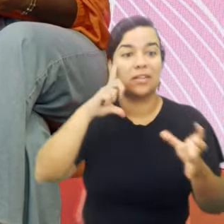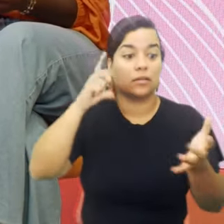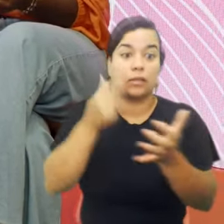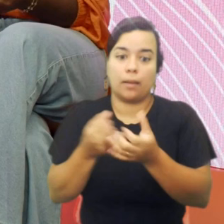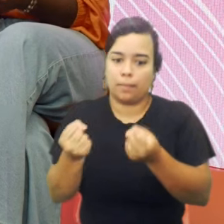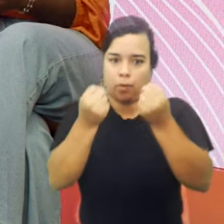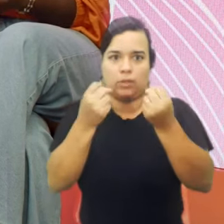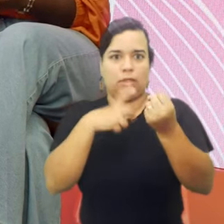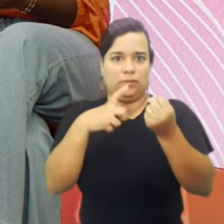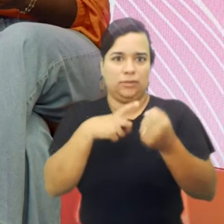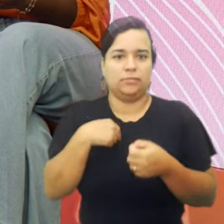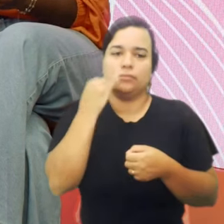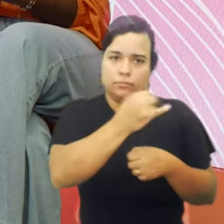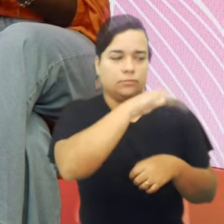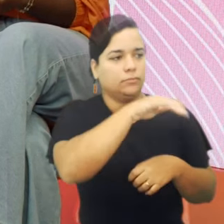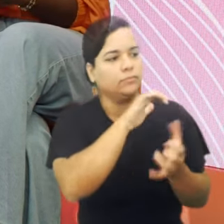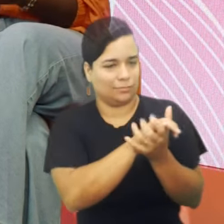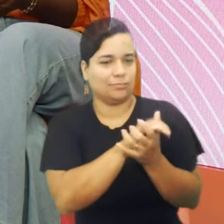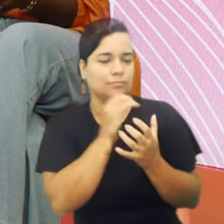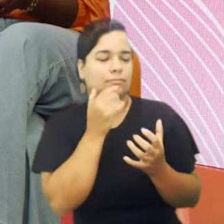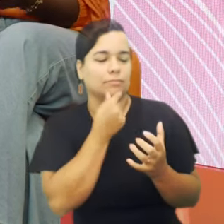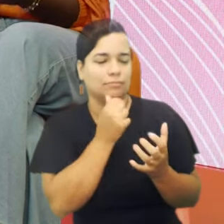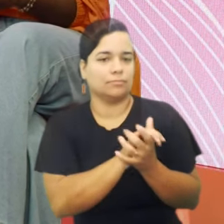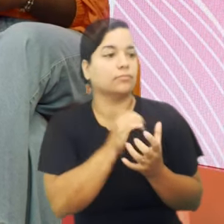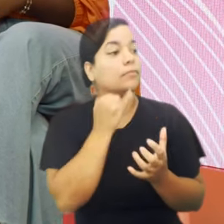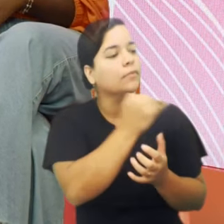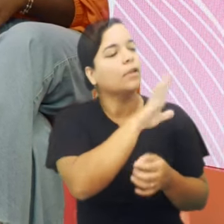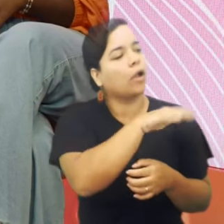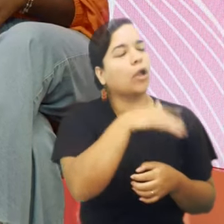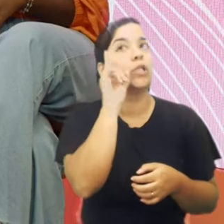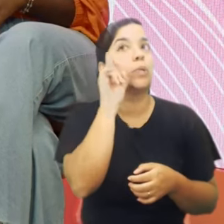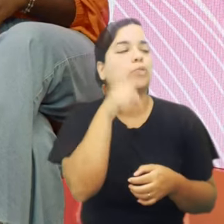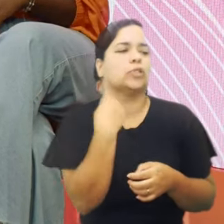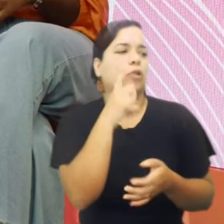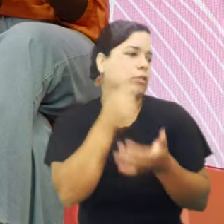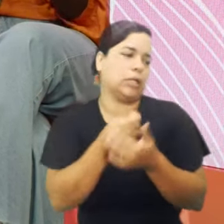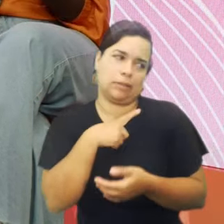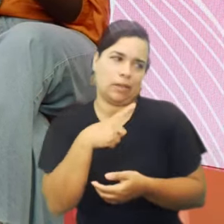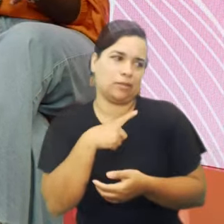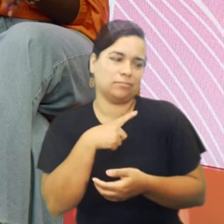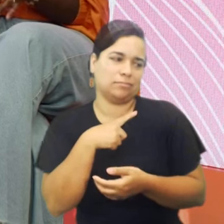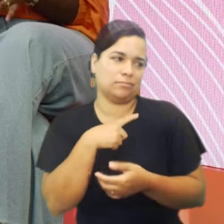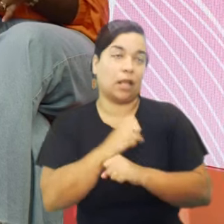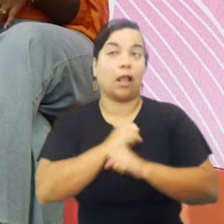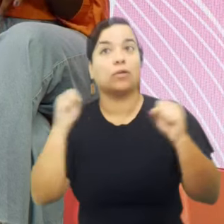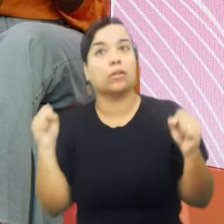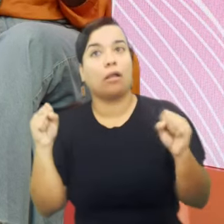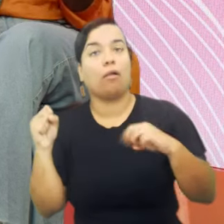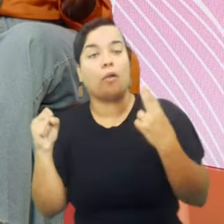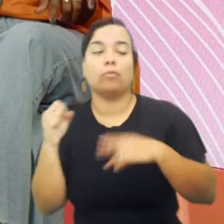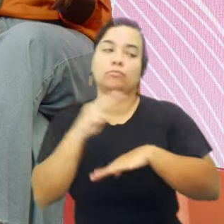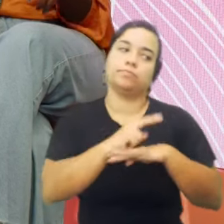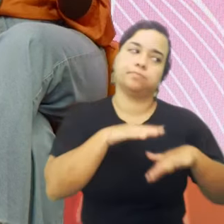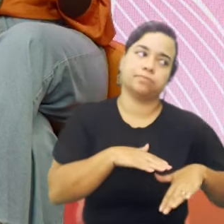decisão. Eu falei, amor, todos os dias a gente toma decisões. Levantar ou ficar na cama,